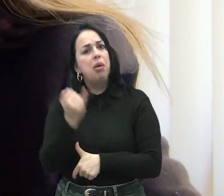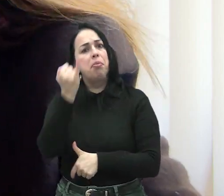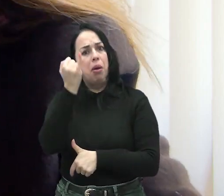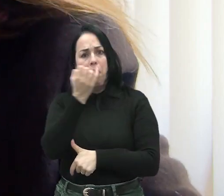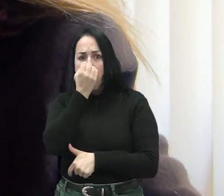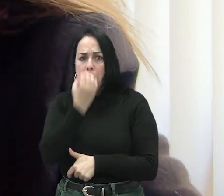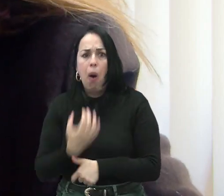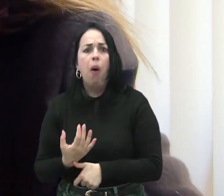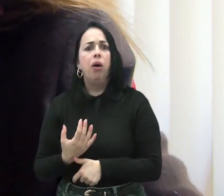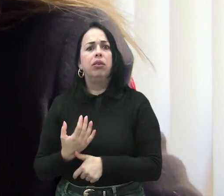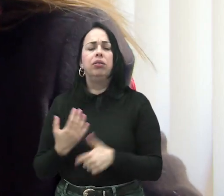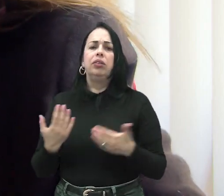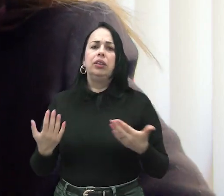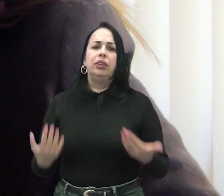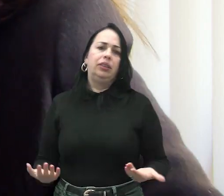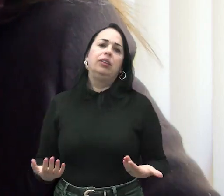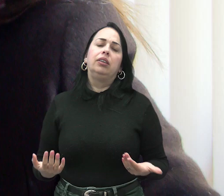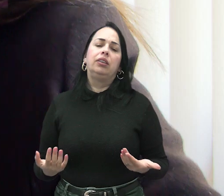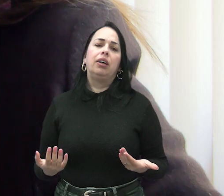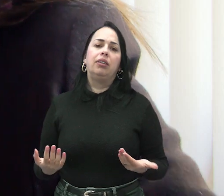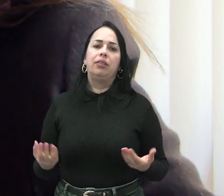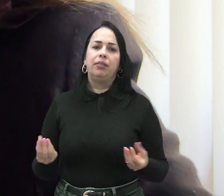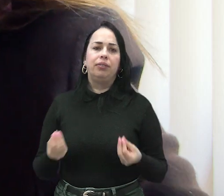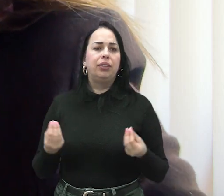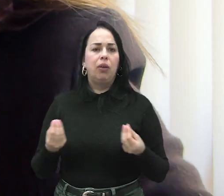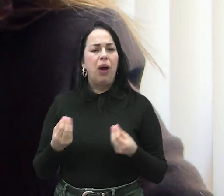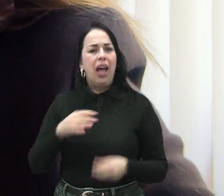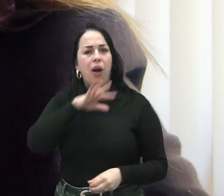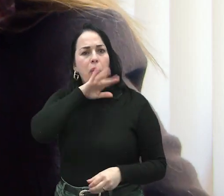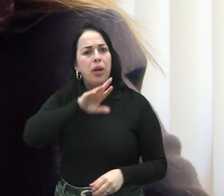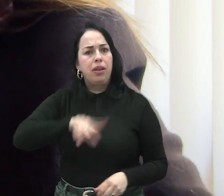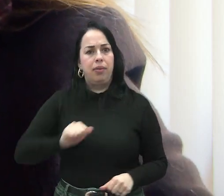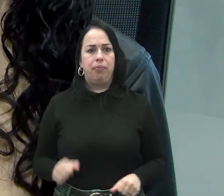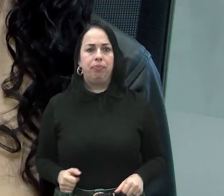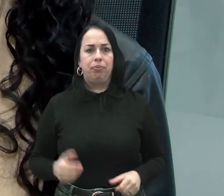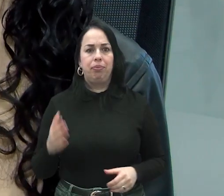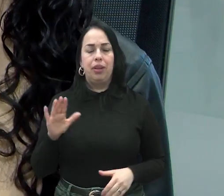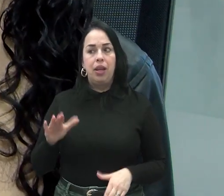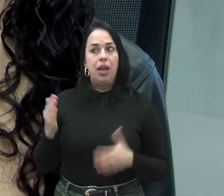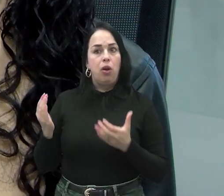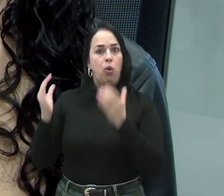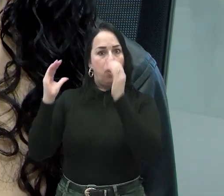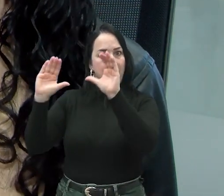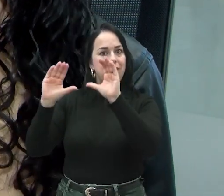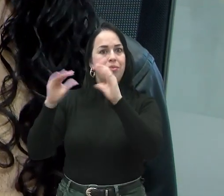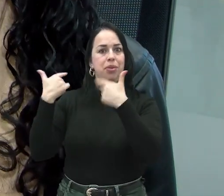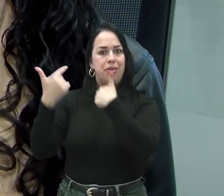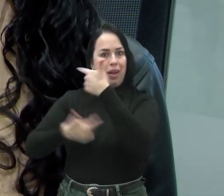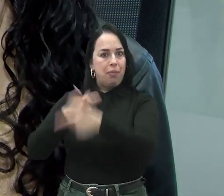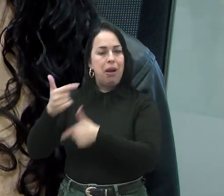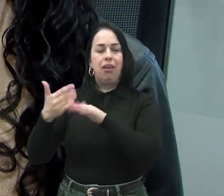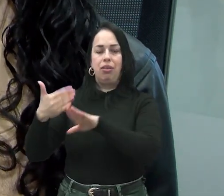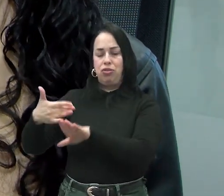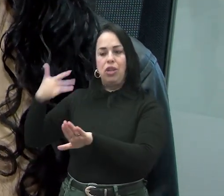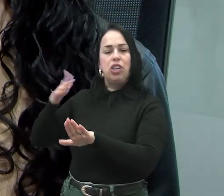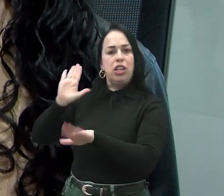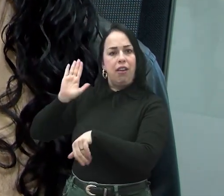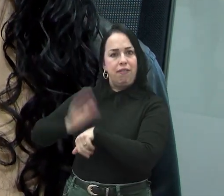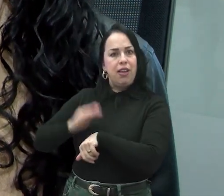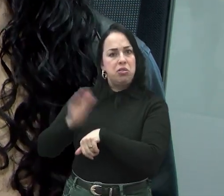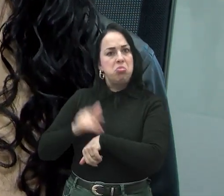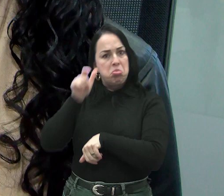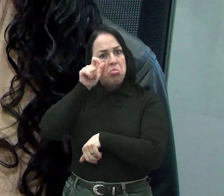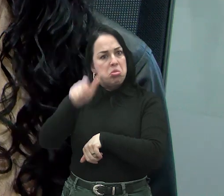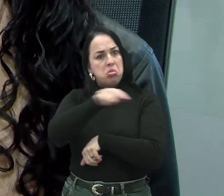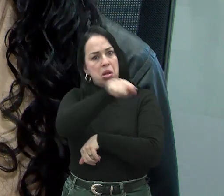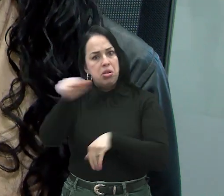extremamente positivas, construtivas. Então, não necessariamente é ruim. Coisas que eu posto no meu trabalho é coisas assim que eu já fiz